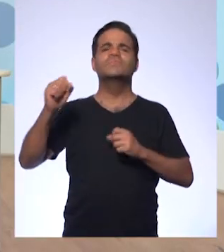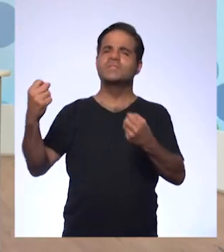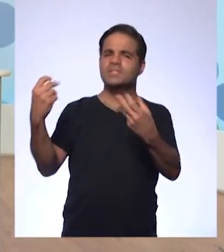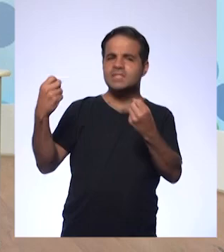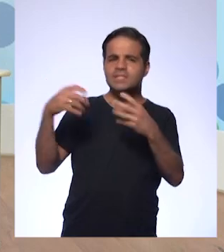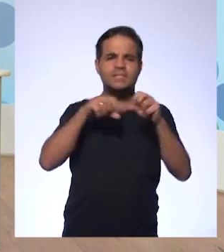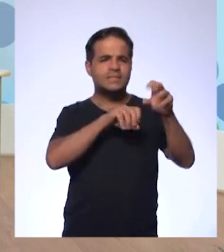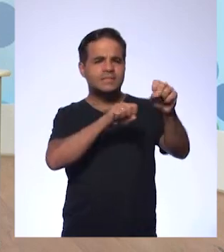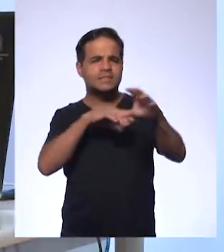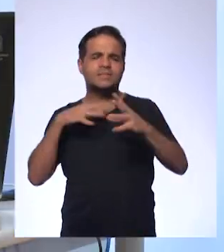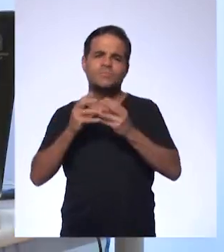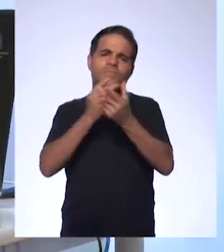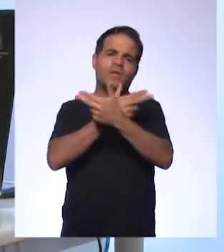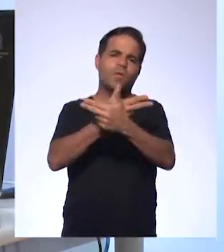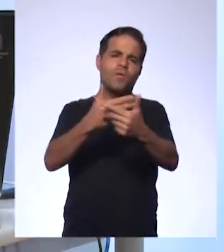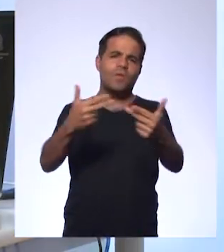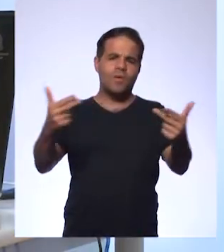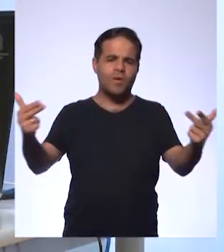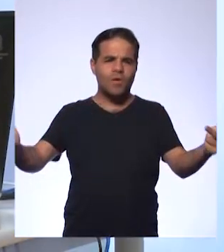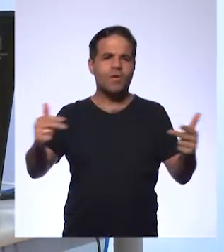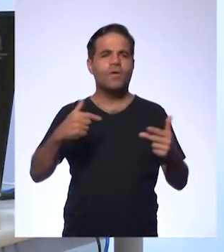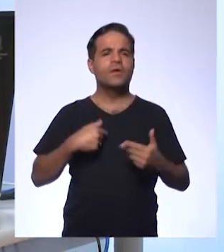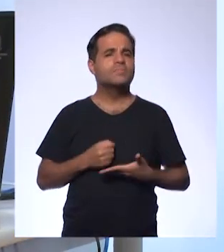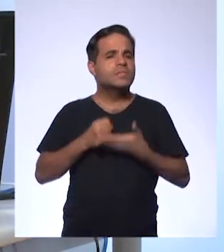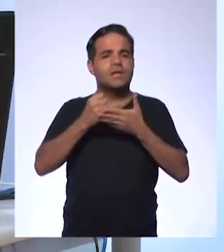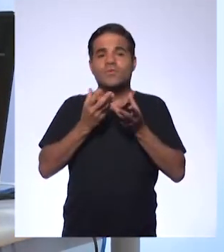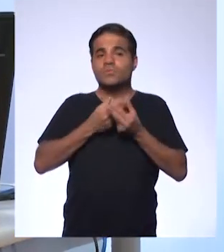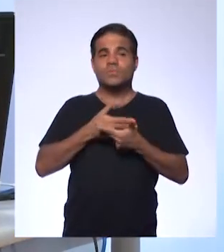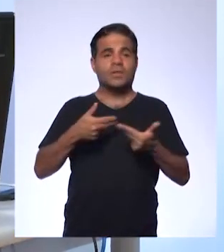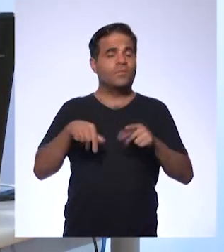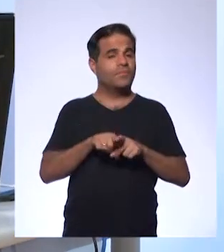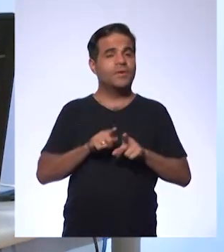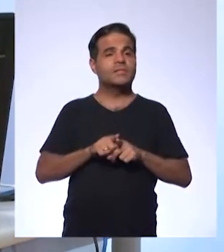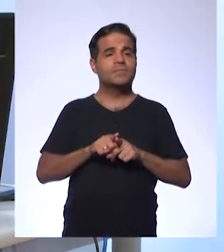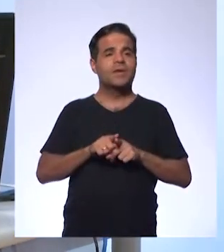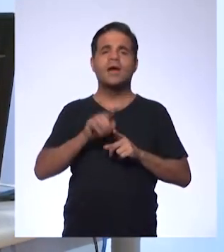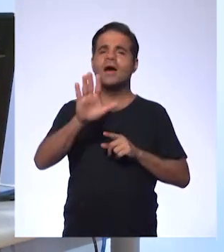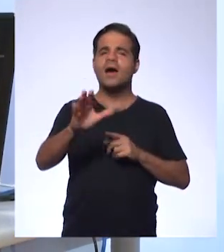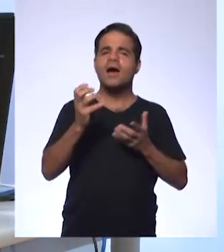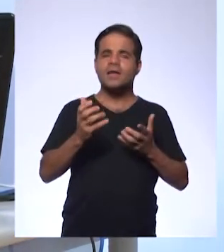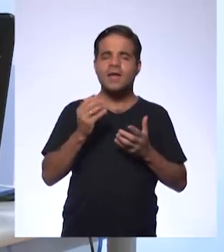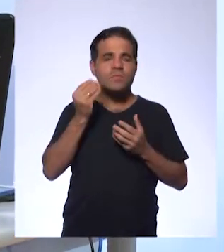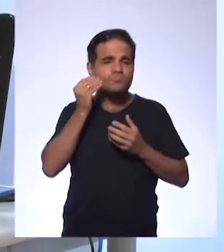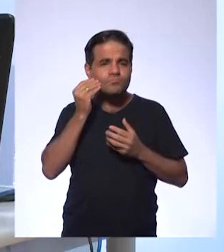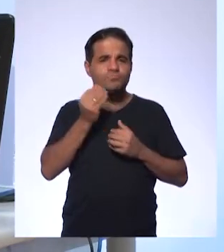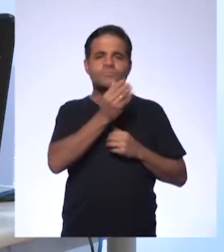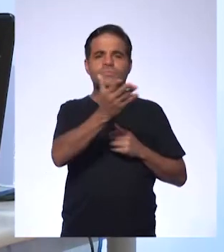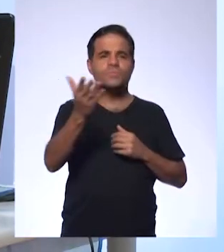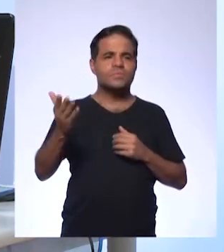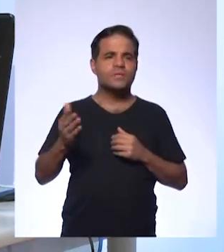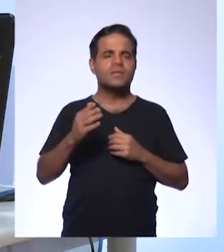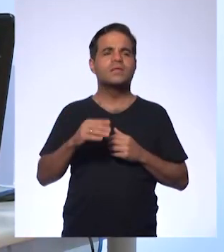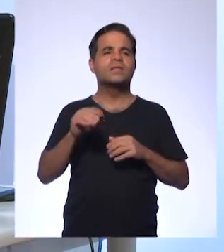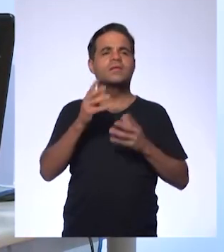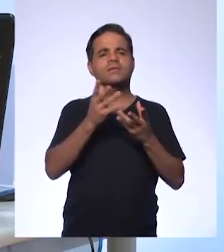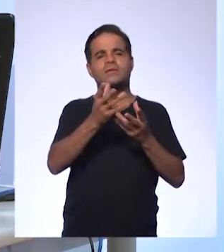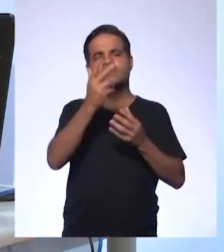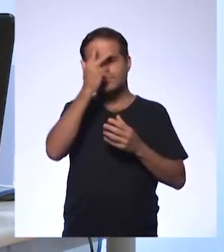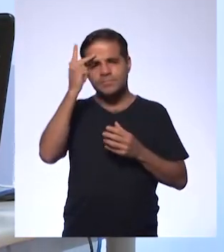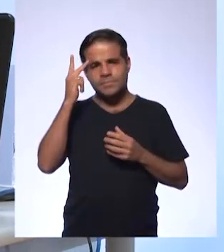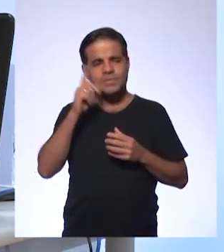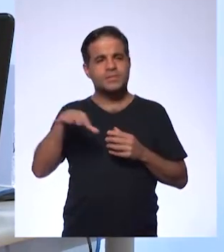gente muita coisa e me salvam de muita coisa também. Quero mandar um beijo, tratando-se de